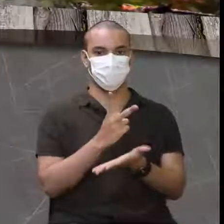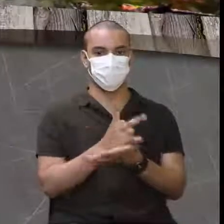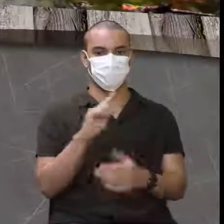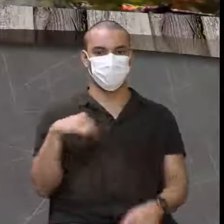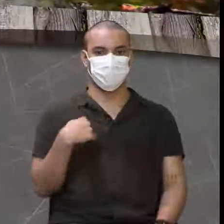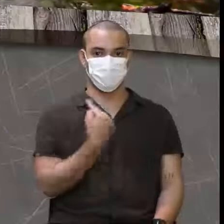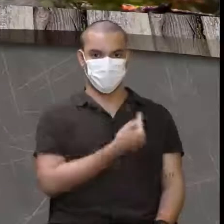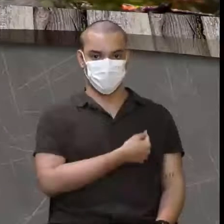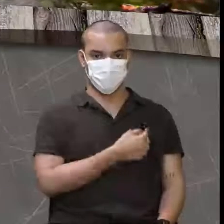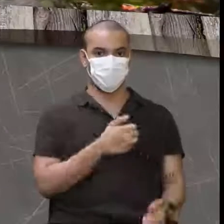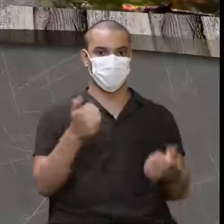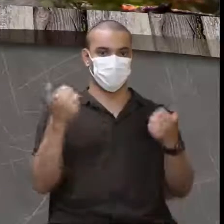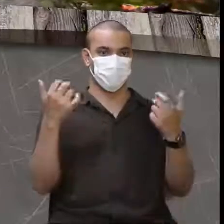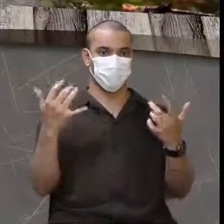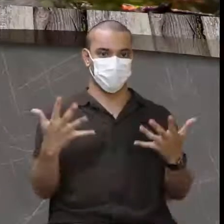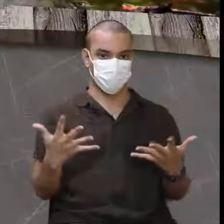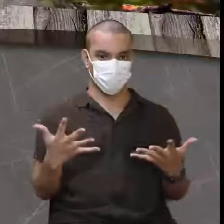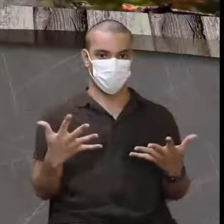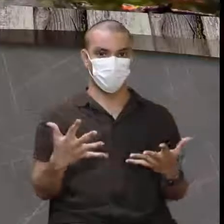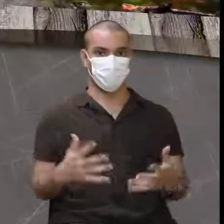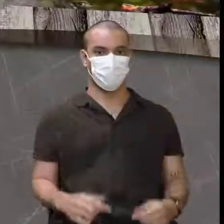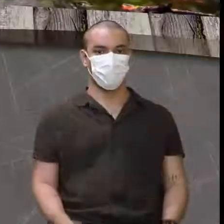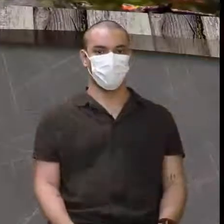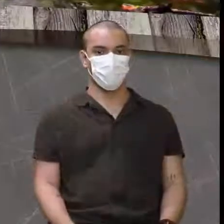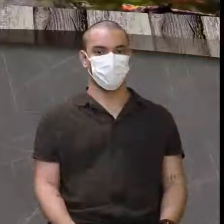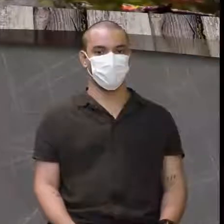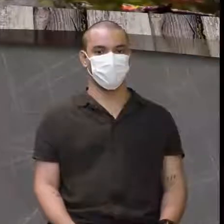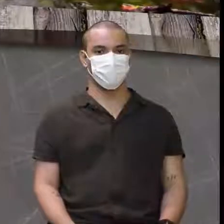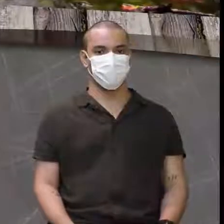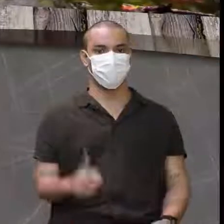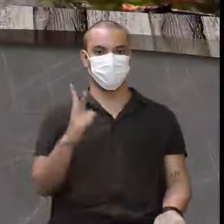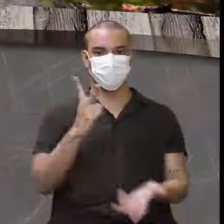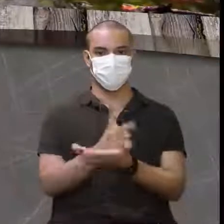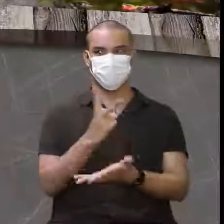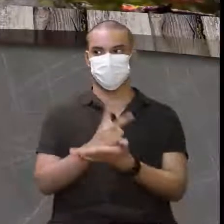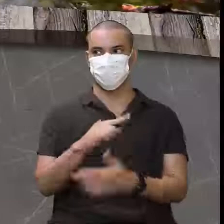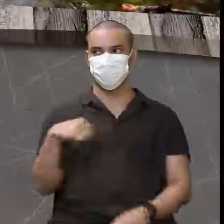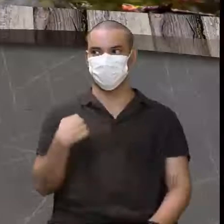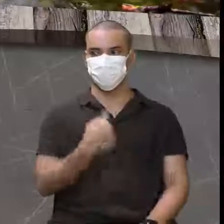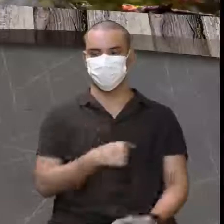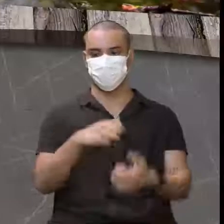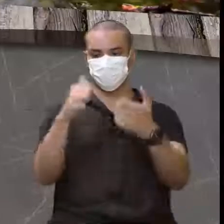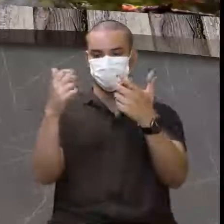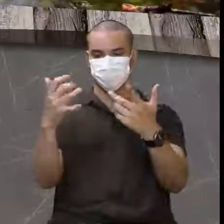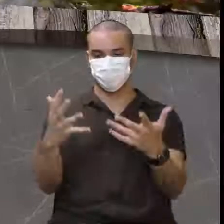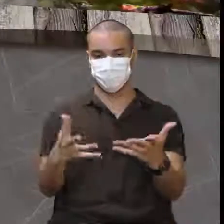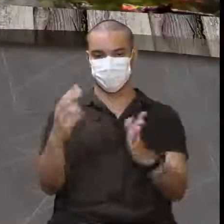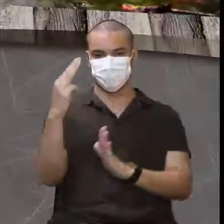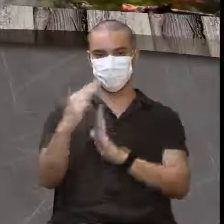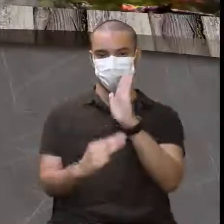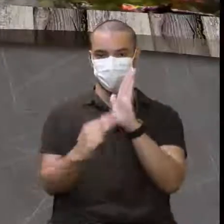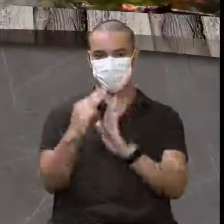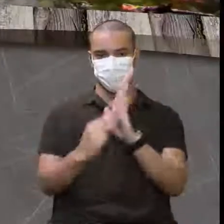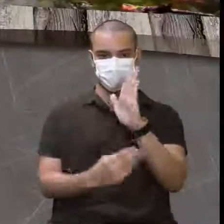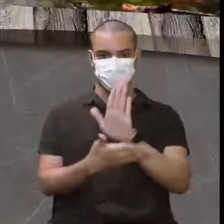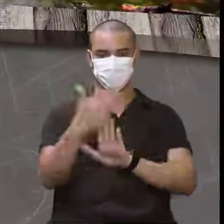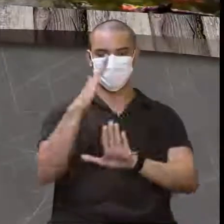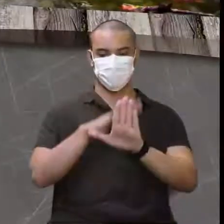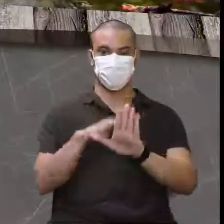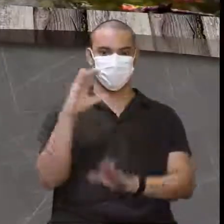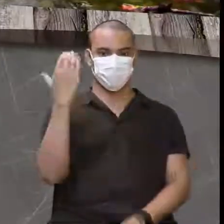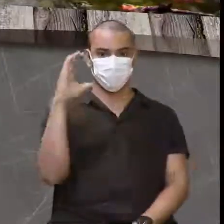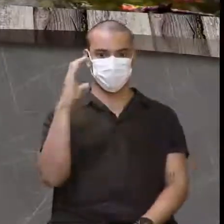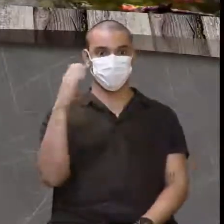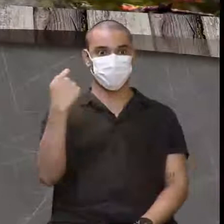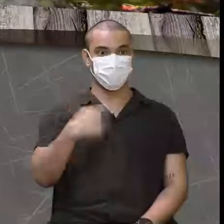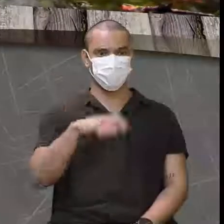gente fala, tá? Toda vez que a gente fala de metodologia científica, a gente tem que